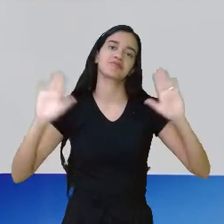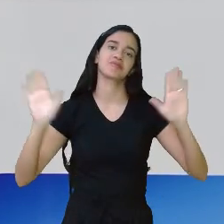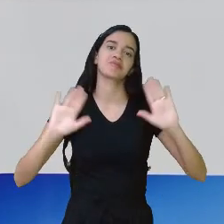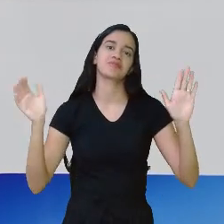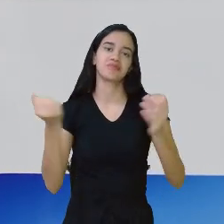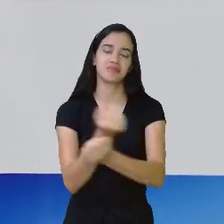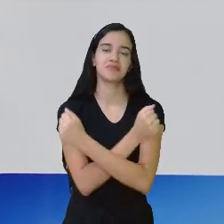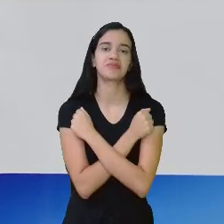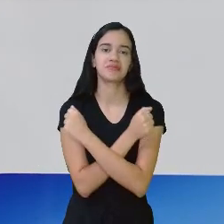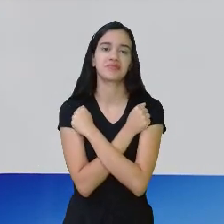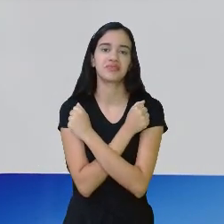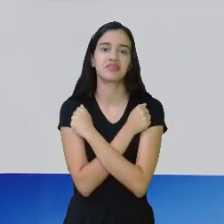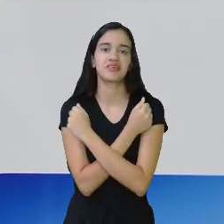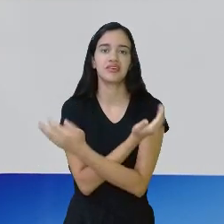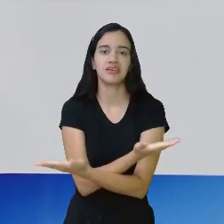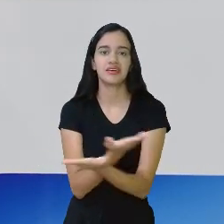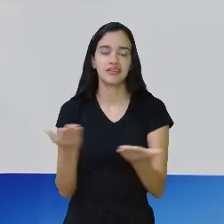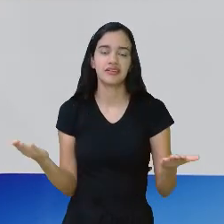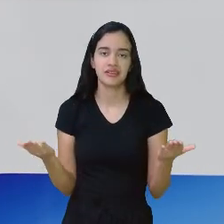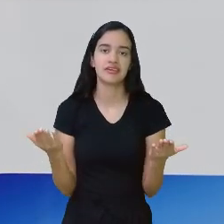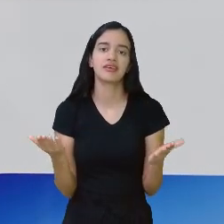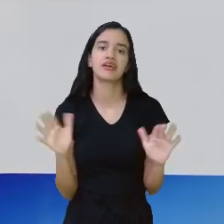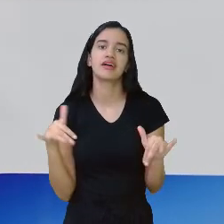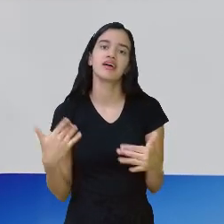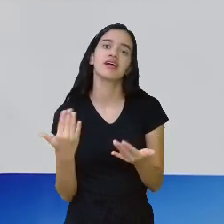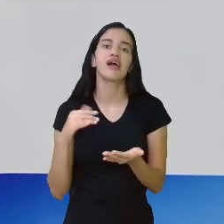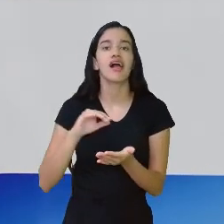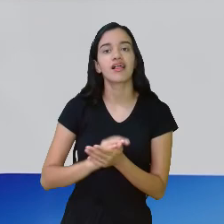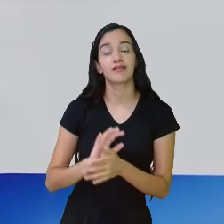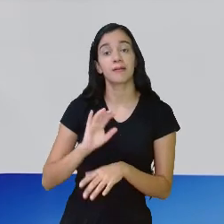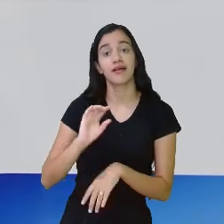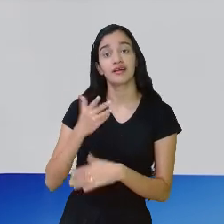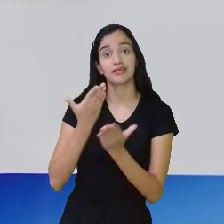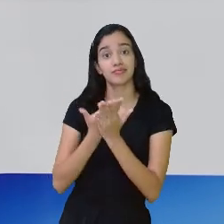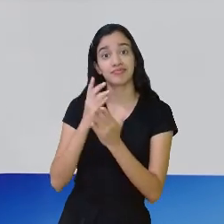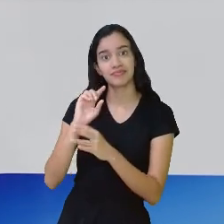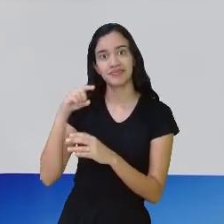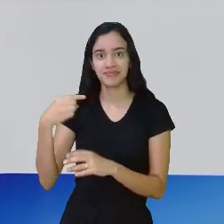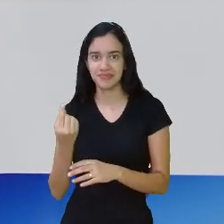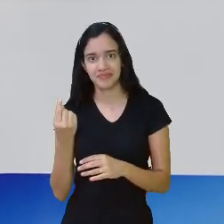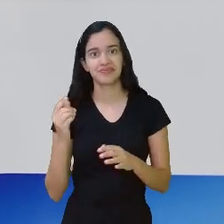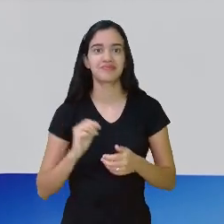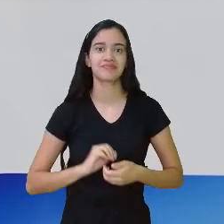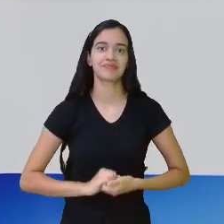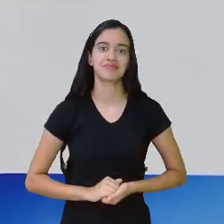Um grande abraço para vocês e até a próxima aula, gente!